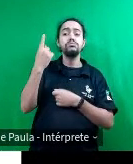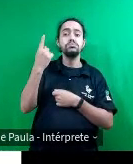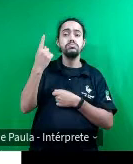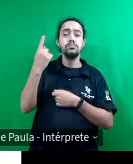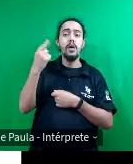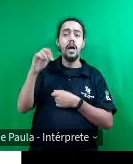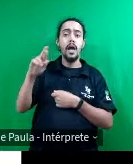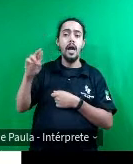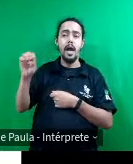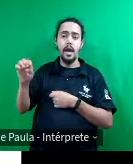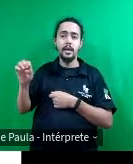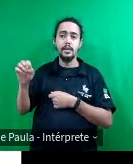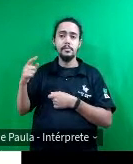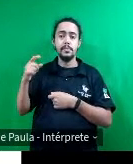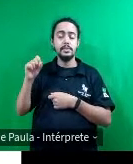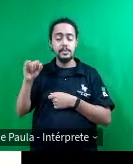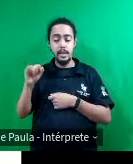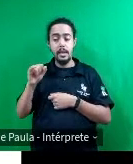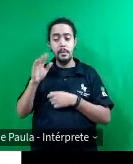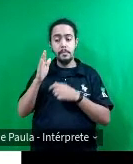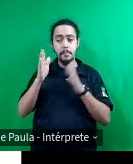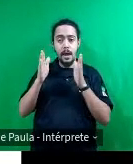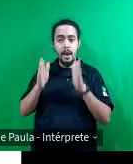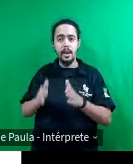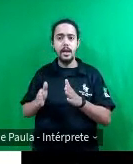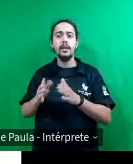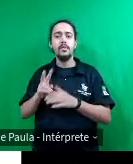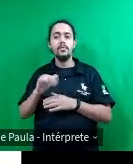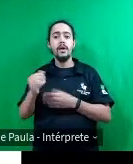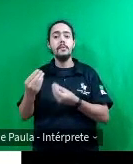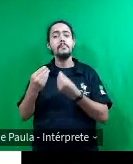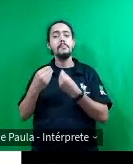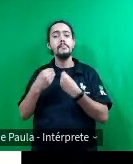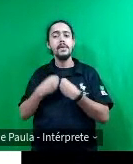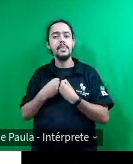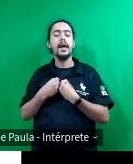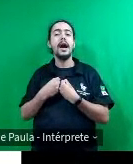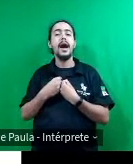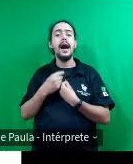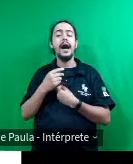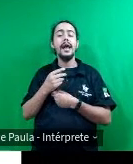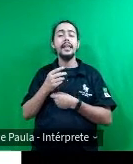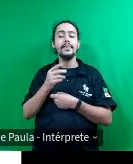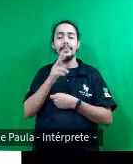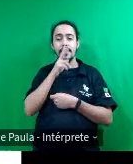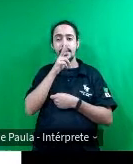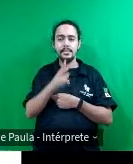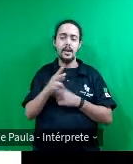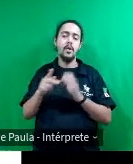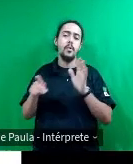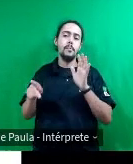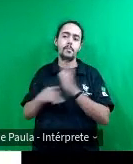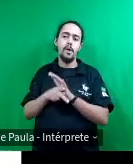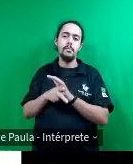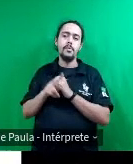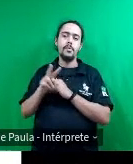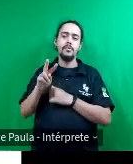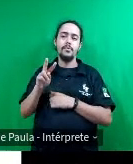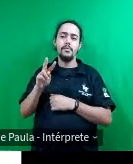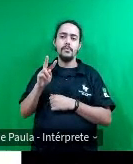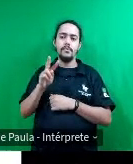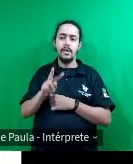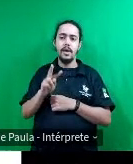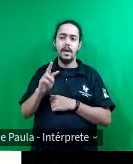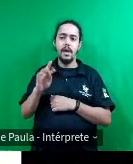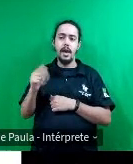de 2,4 ohms vai me dar a tensão do VREC. A tensão aqui, a setinha azul. Em